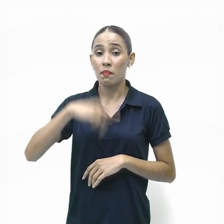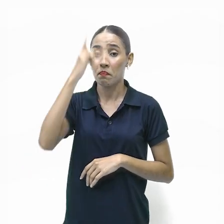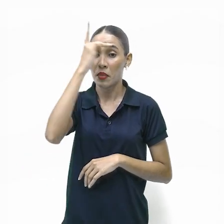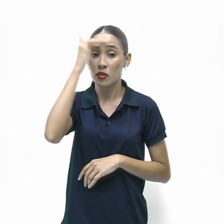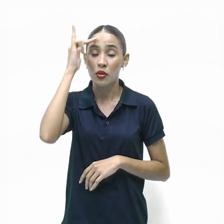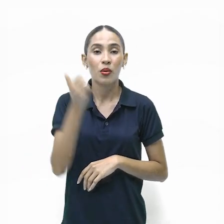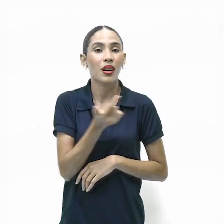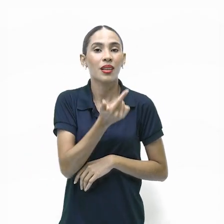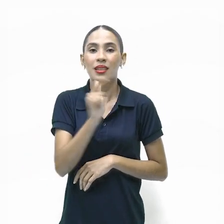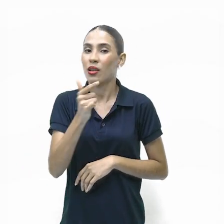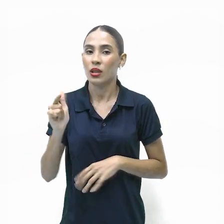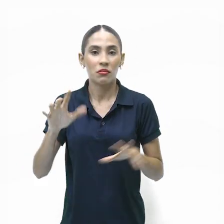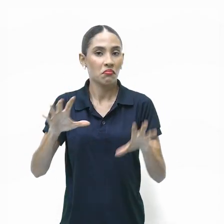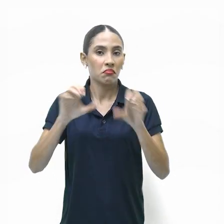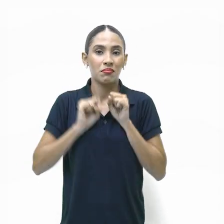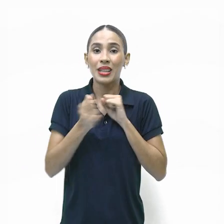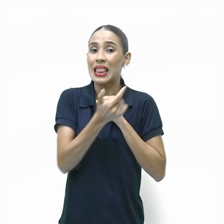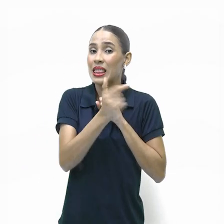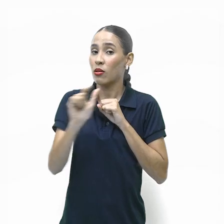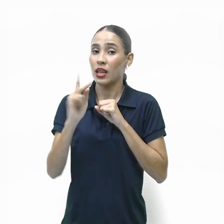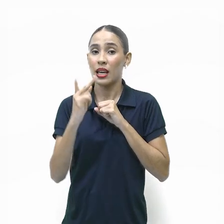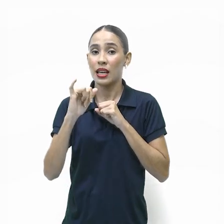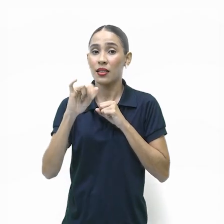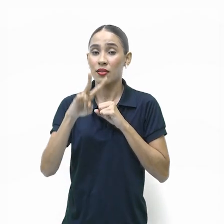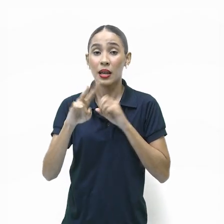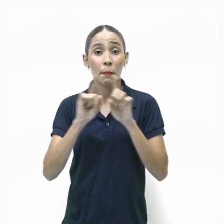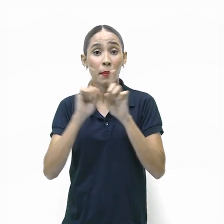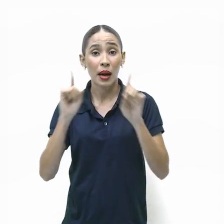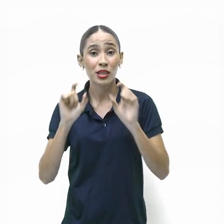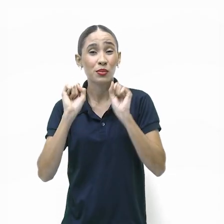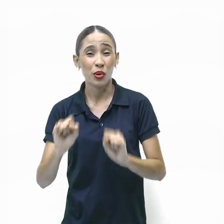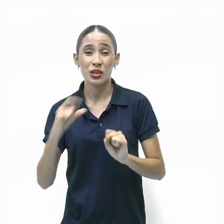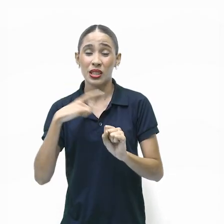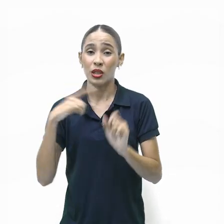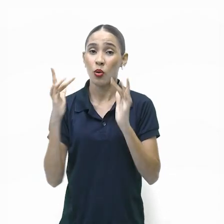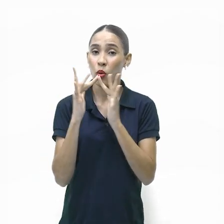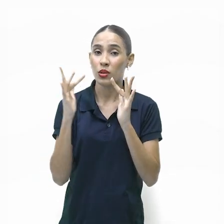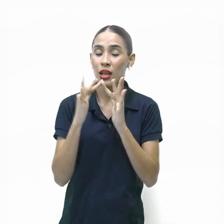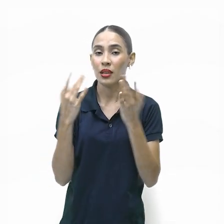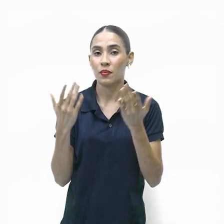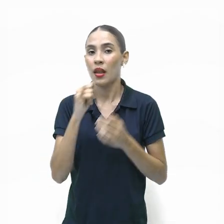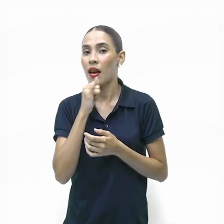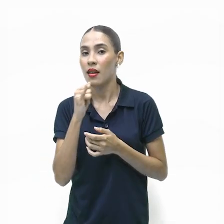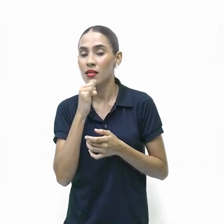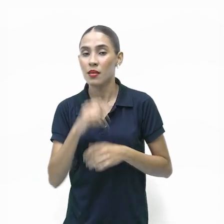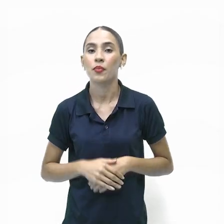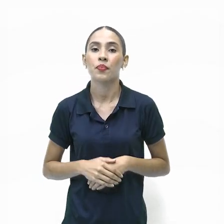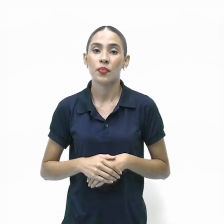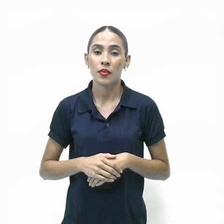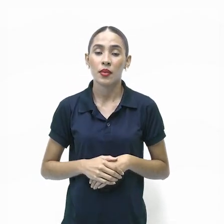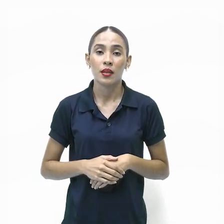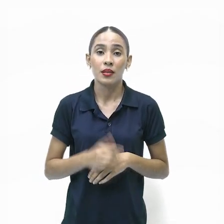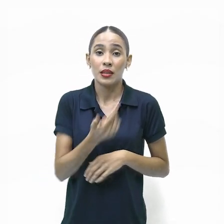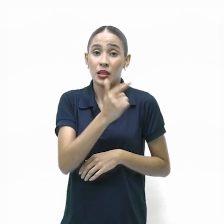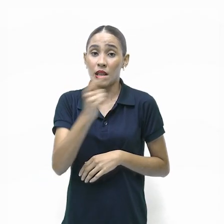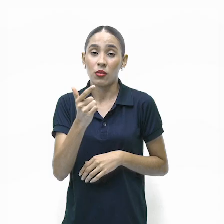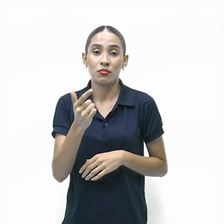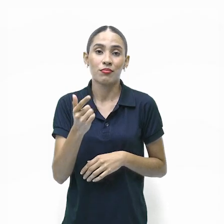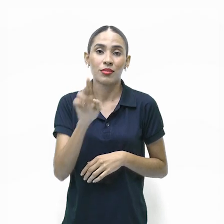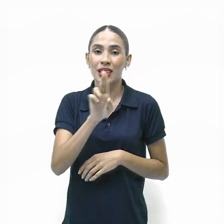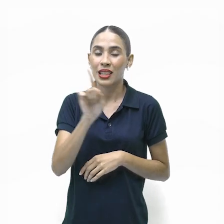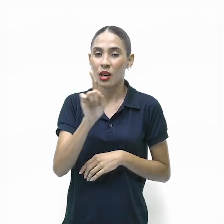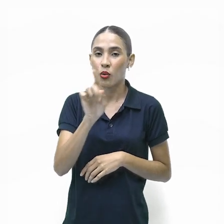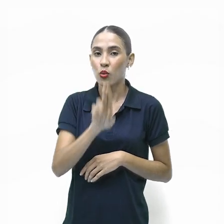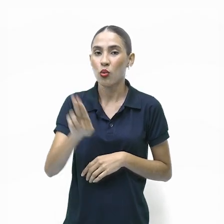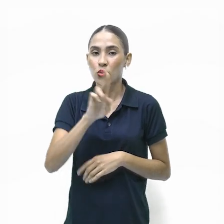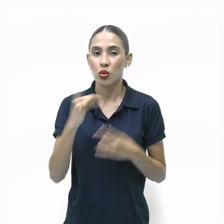que não têm HIV, mas que podem ter sido expostas, como, por exemplo, relação sexual desprotegida, sem o uso ou